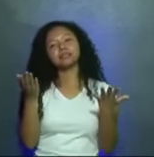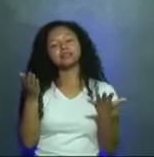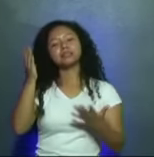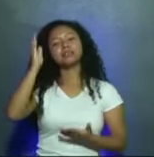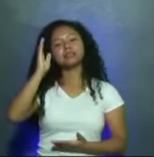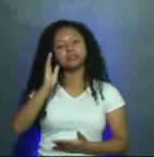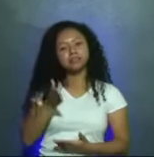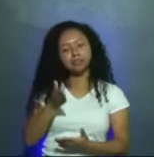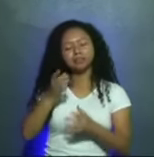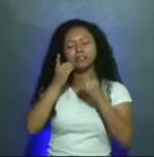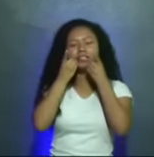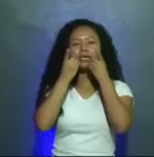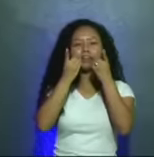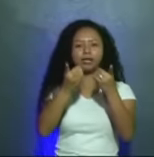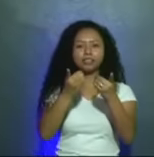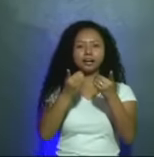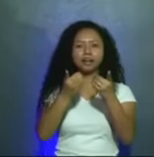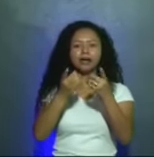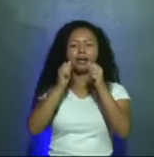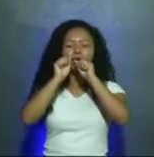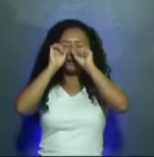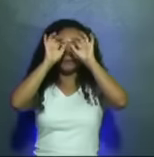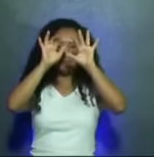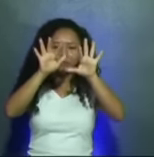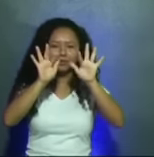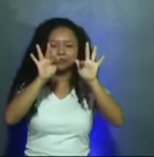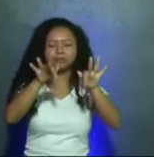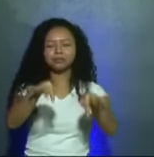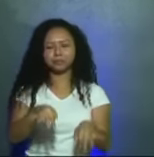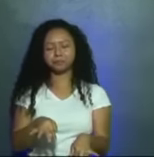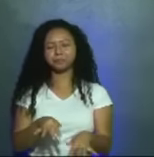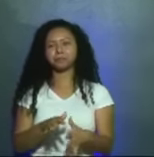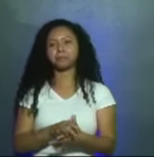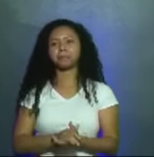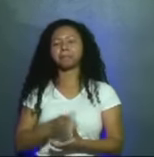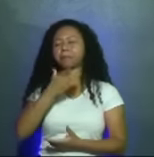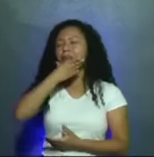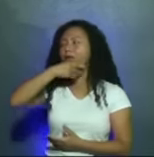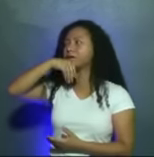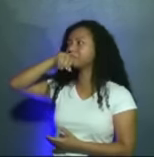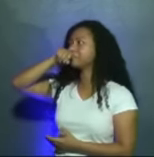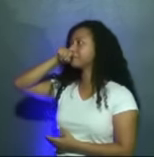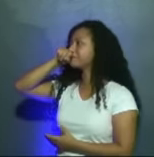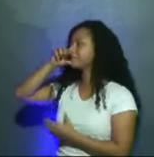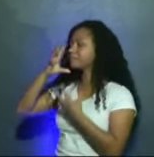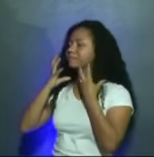declarar a bênção apostólica por vocês. Pai querido, nós